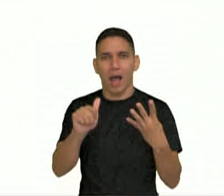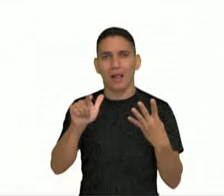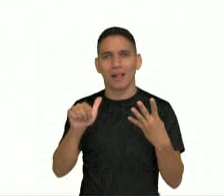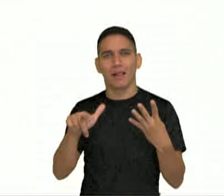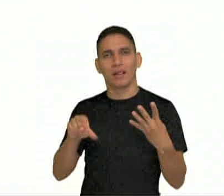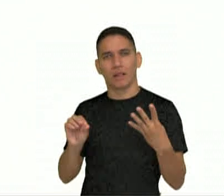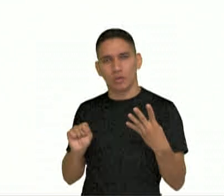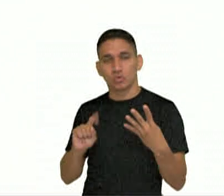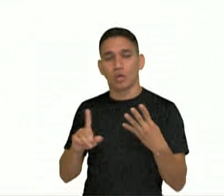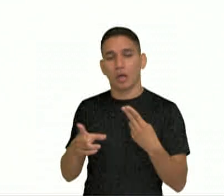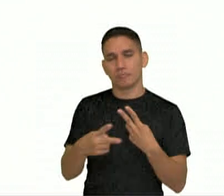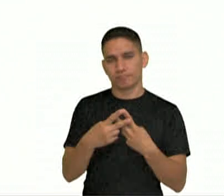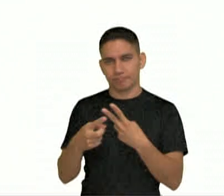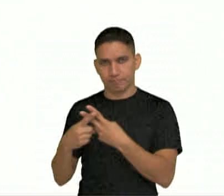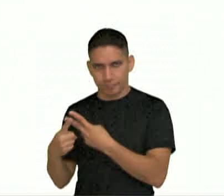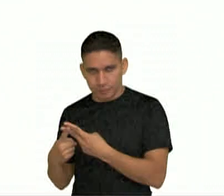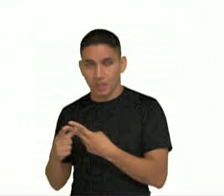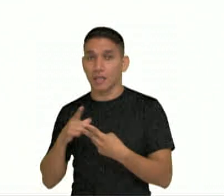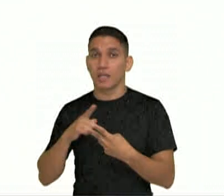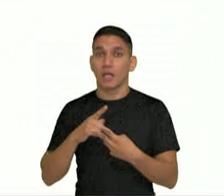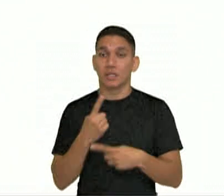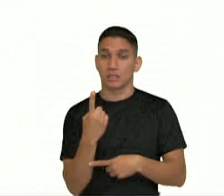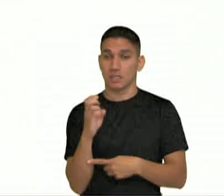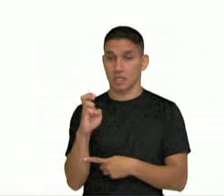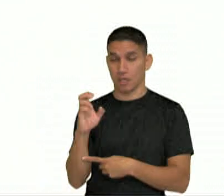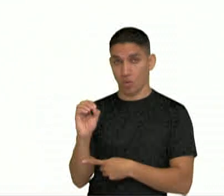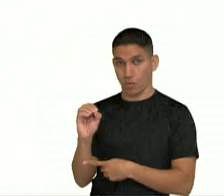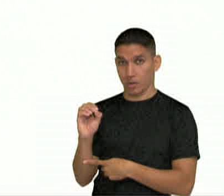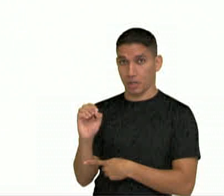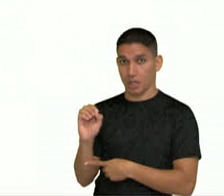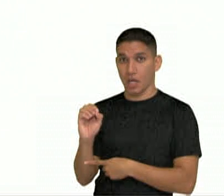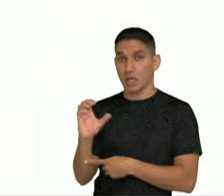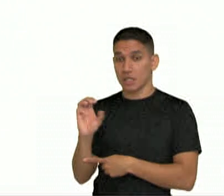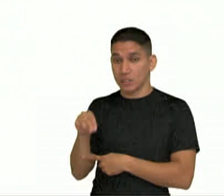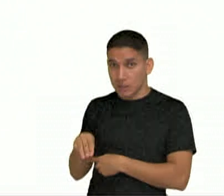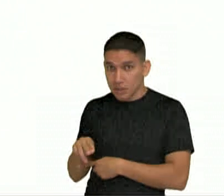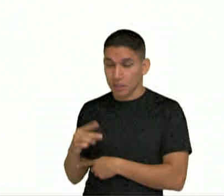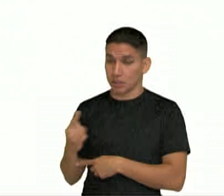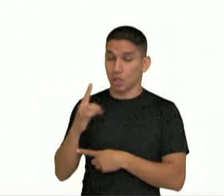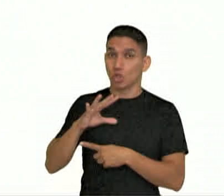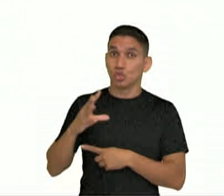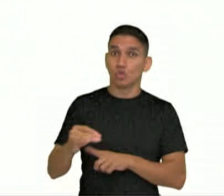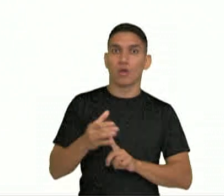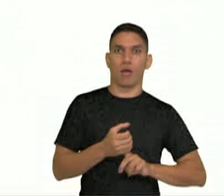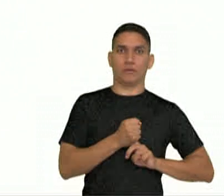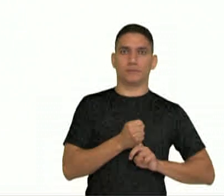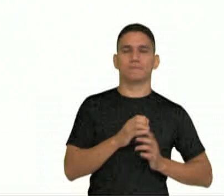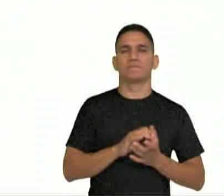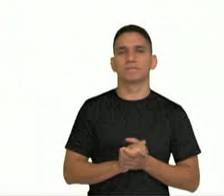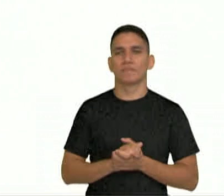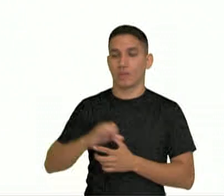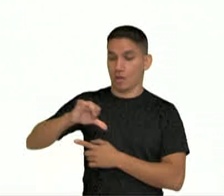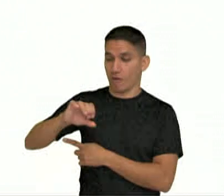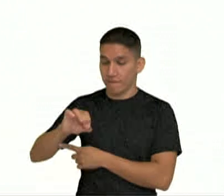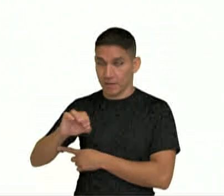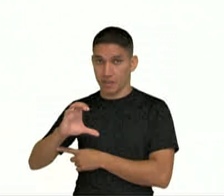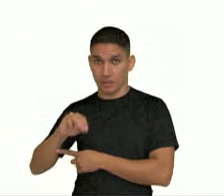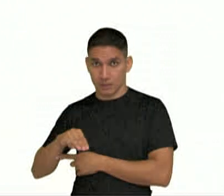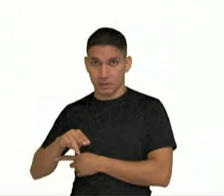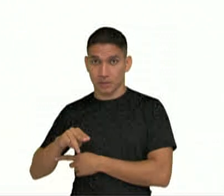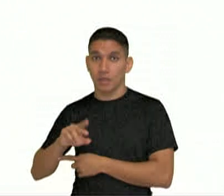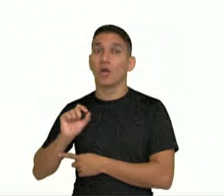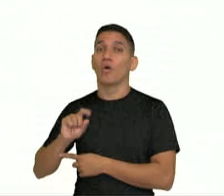Os indivíduos de 150 centímetros de altura apresentam o genótipo todo dominante. Os indivíduos com 90 centímetros de